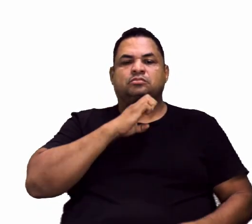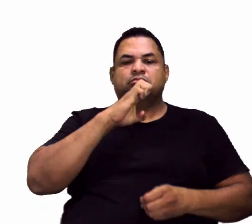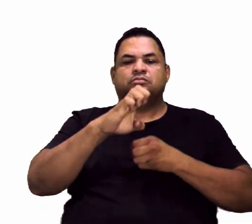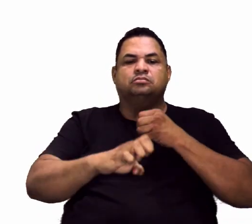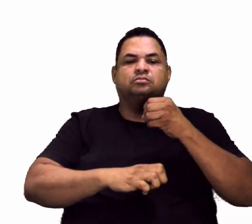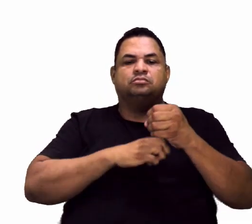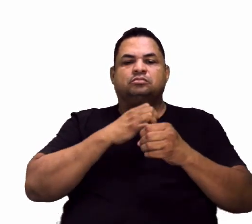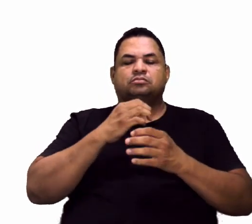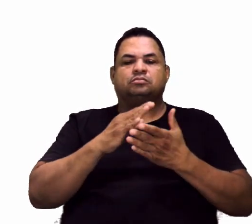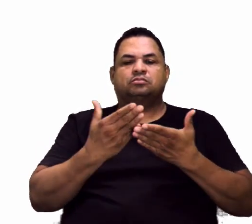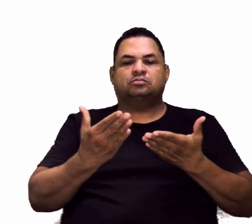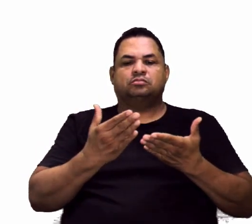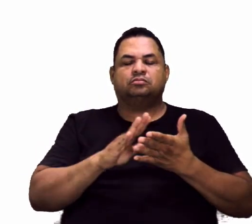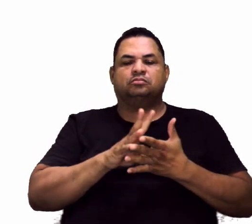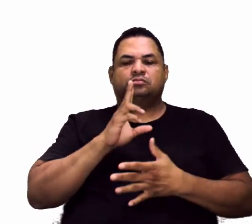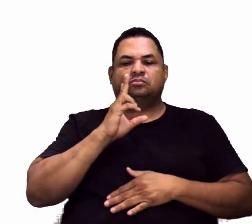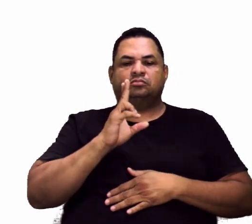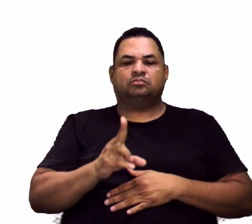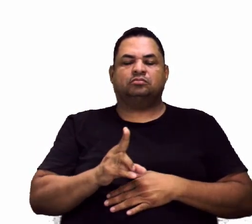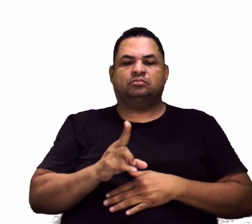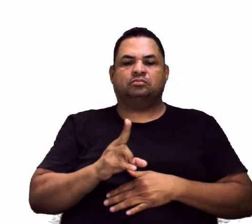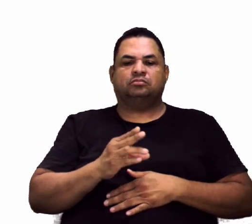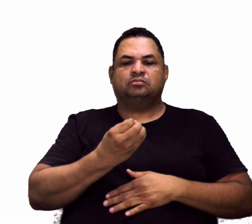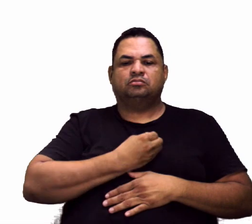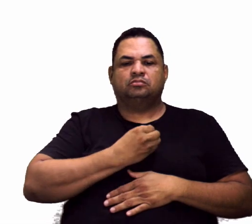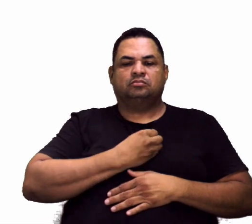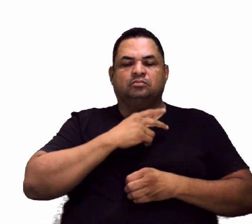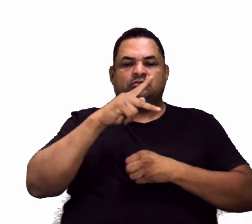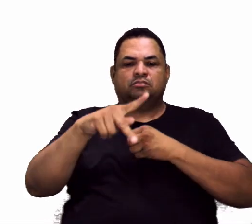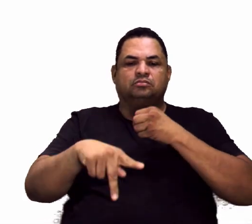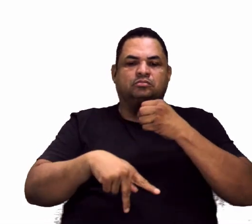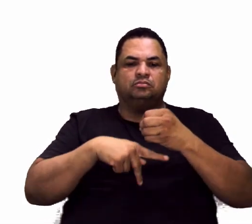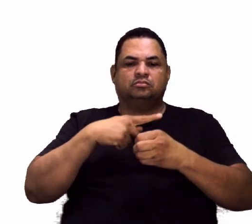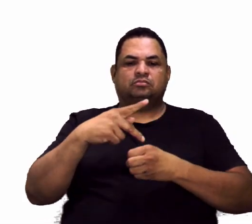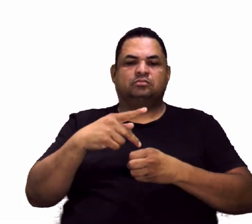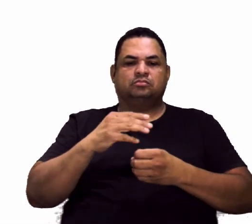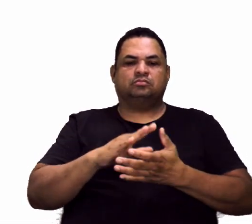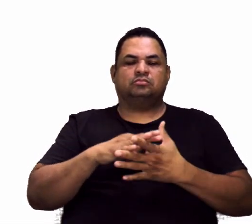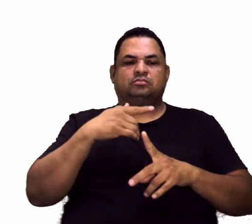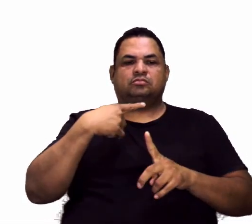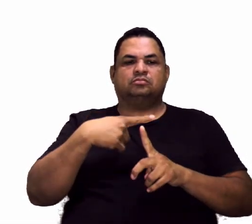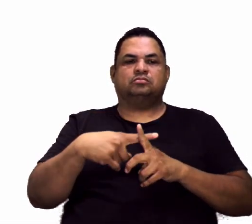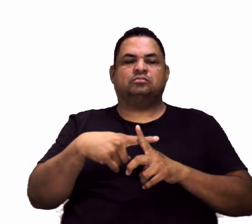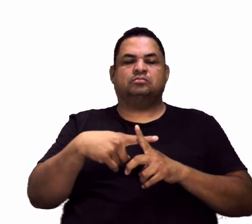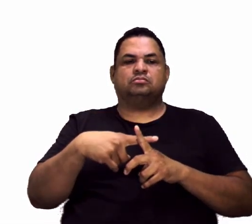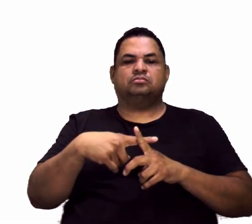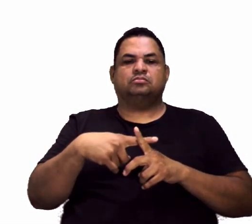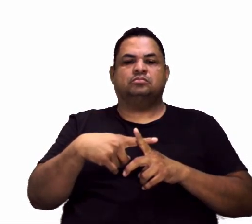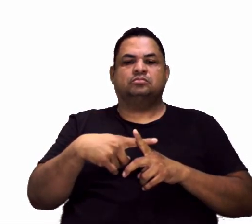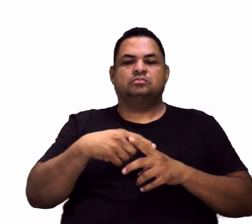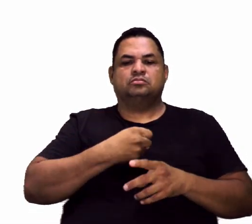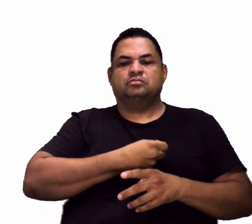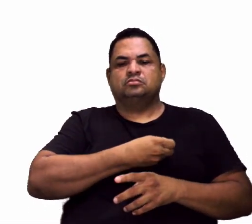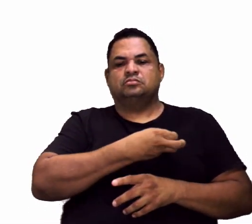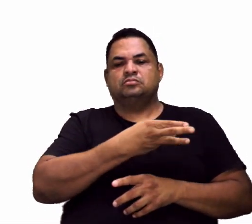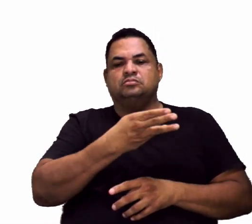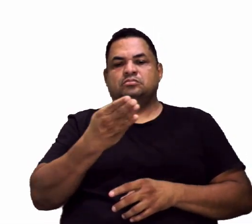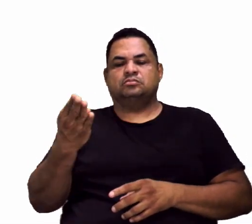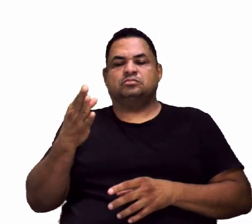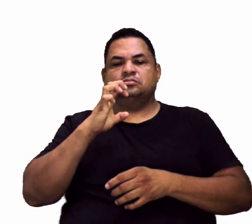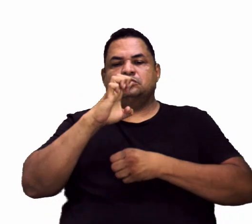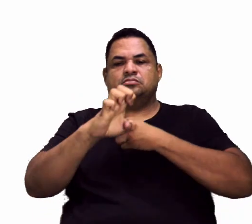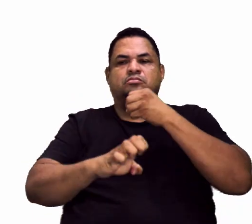ânion é igual exatamente ao número de prótons que ele tem, mais a quantidade